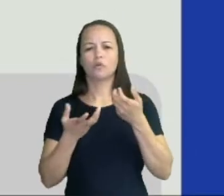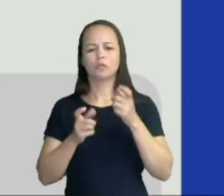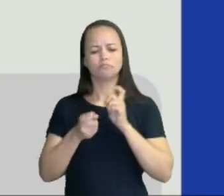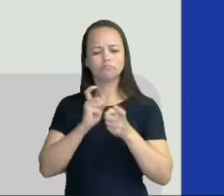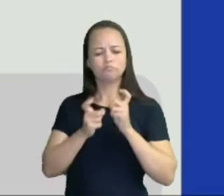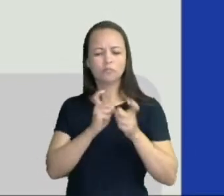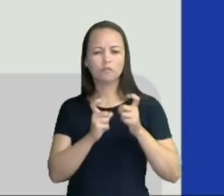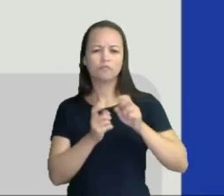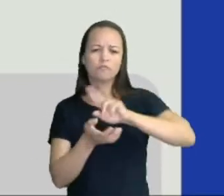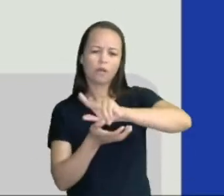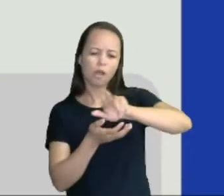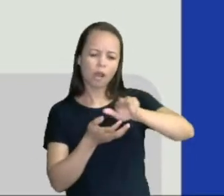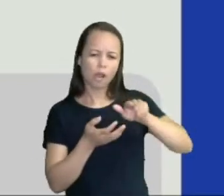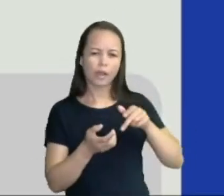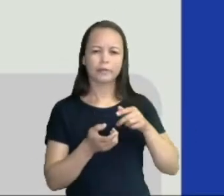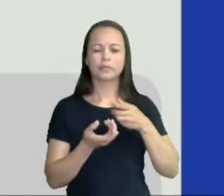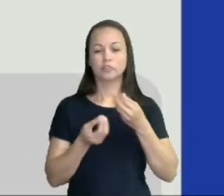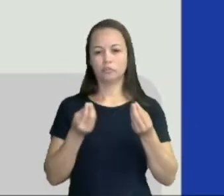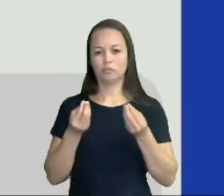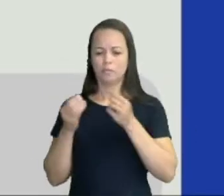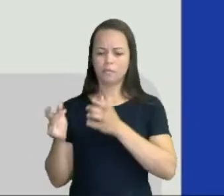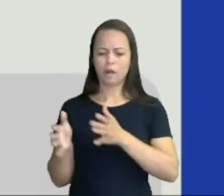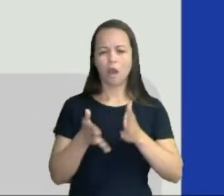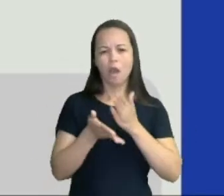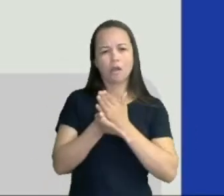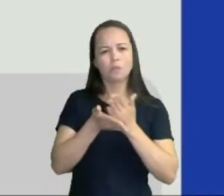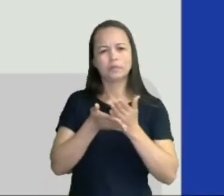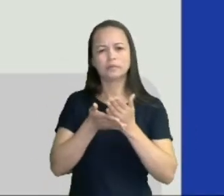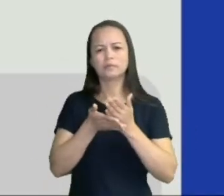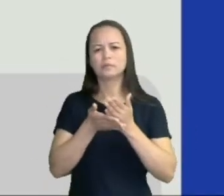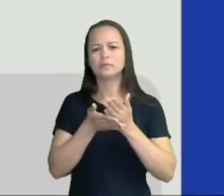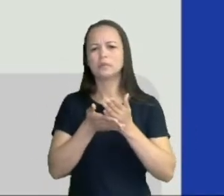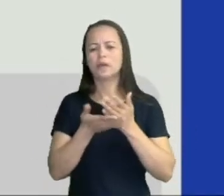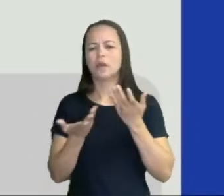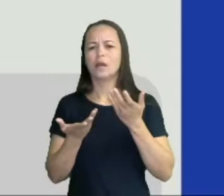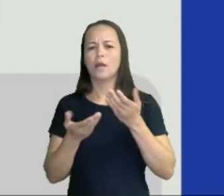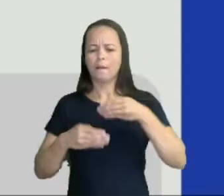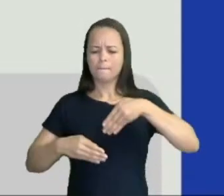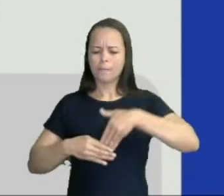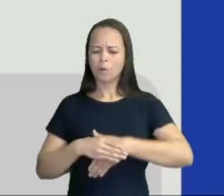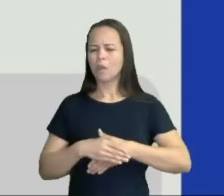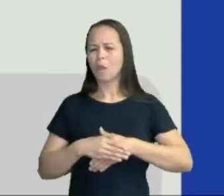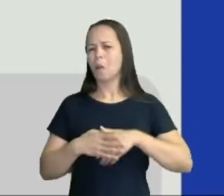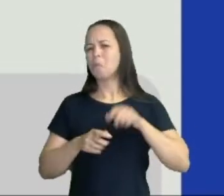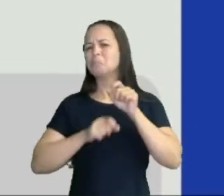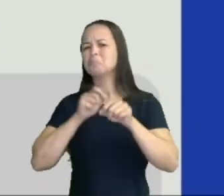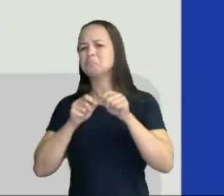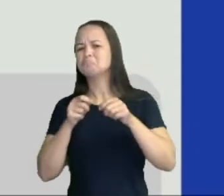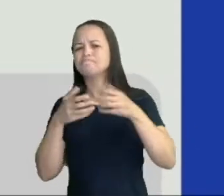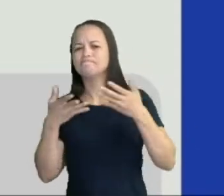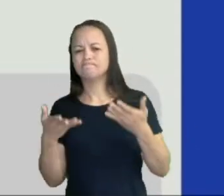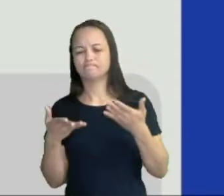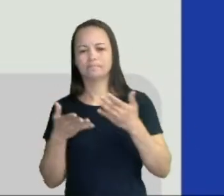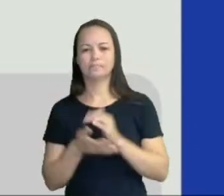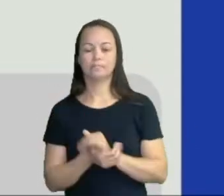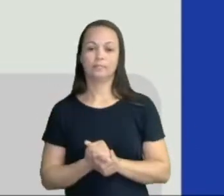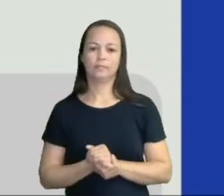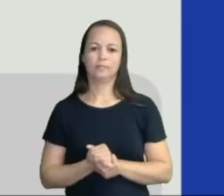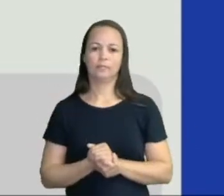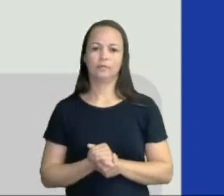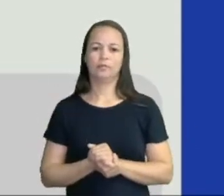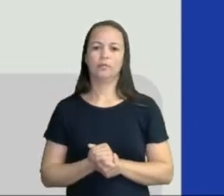questões. Então, assim, inicialmente, quem foi Napoleão Bonaparte? Napoleão, como vocês